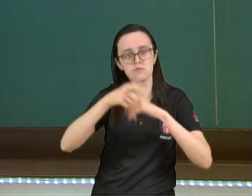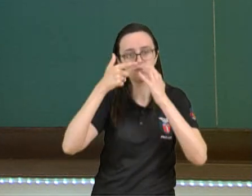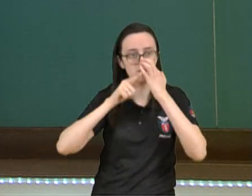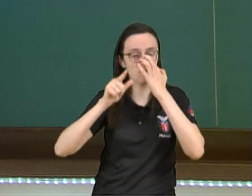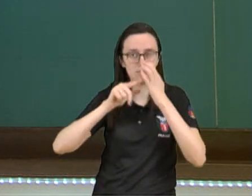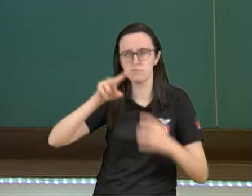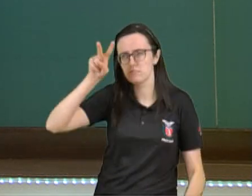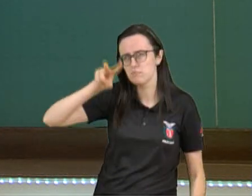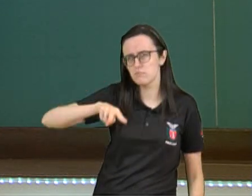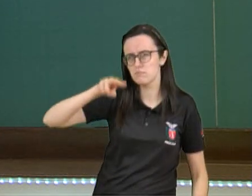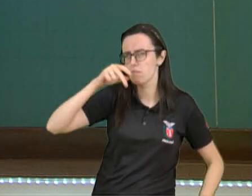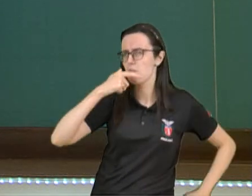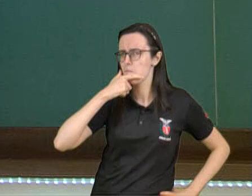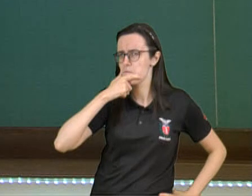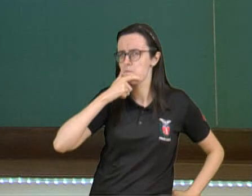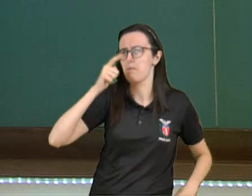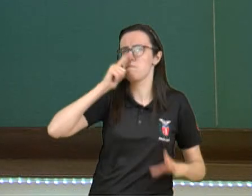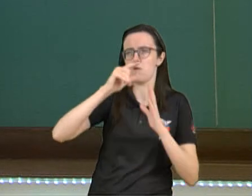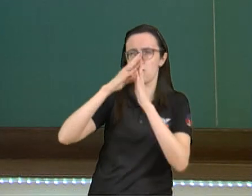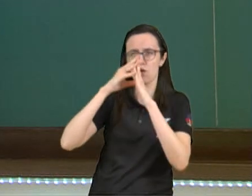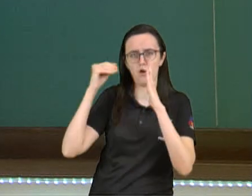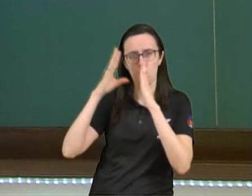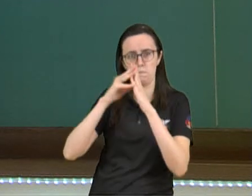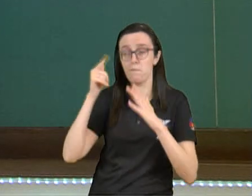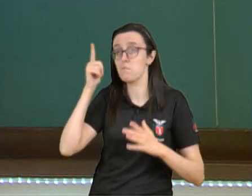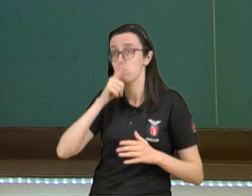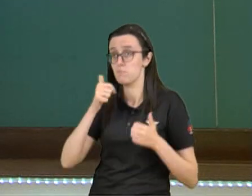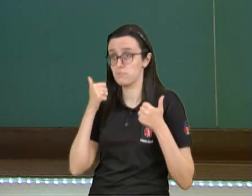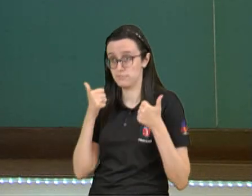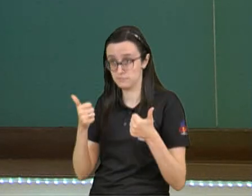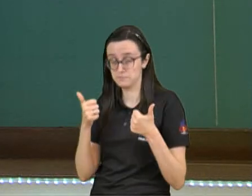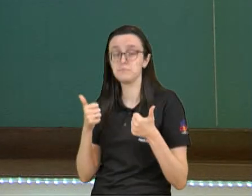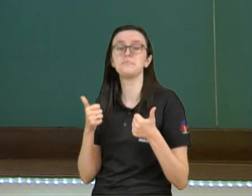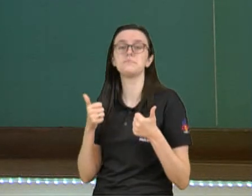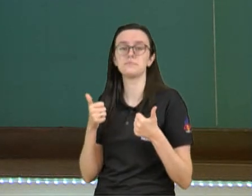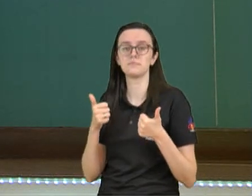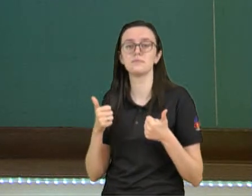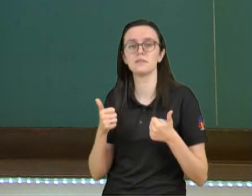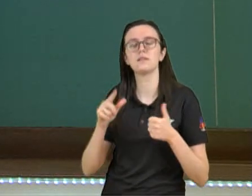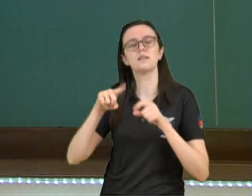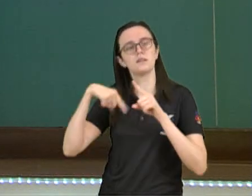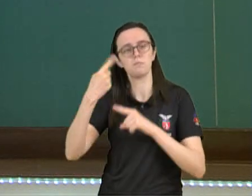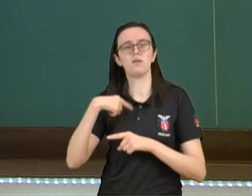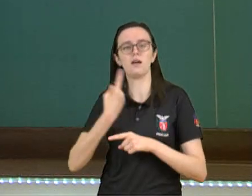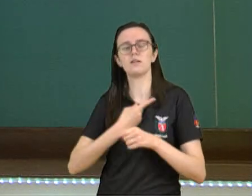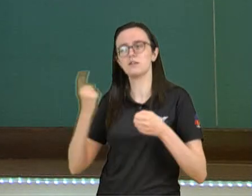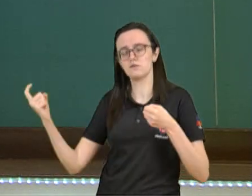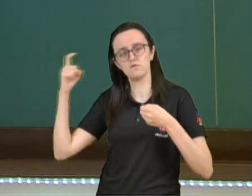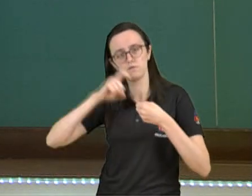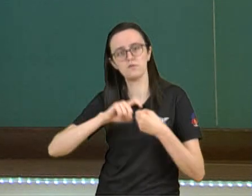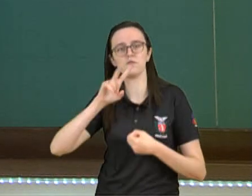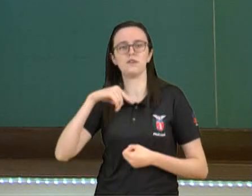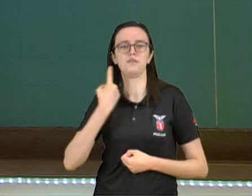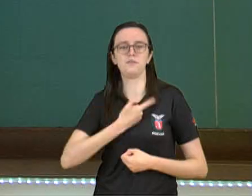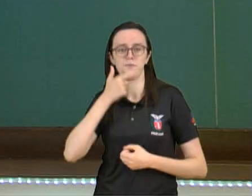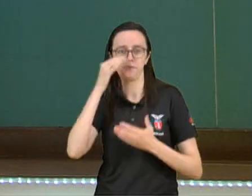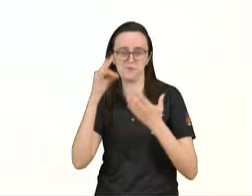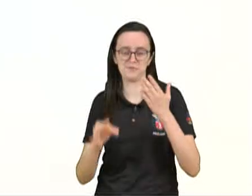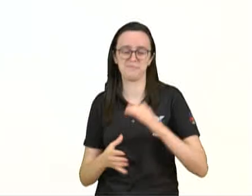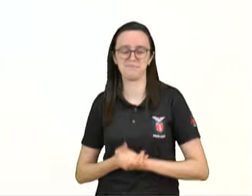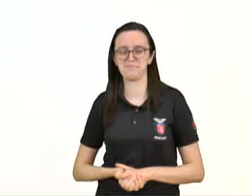para vocês olharem, copiarem, aí a gente retorna para fazer a correção.